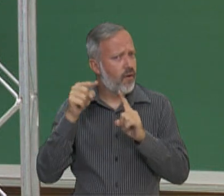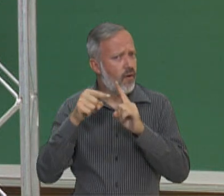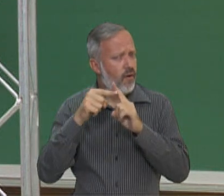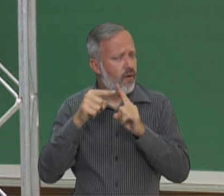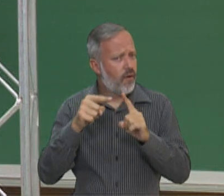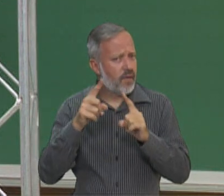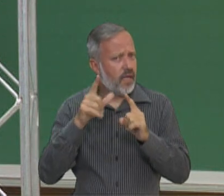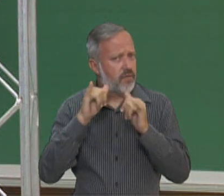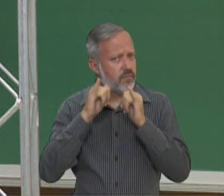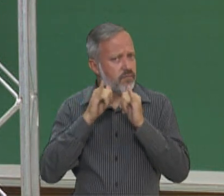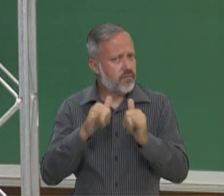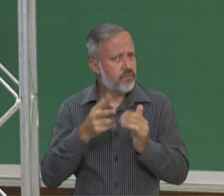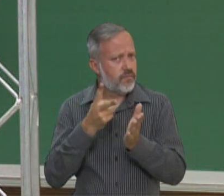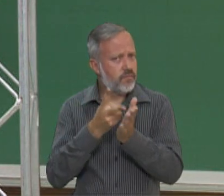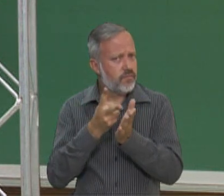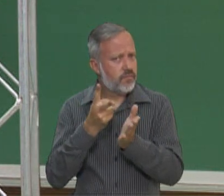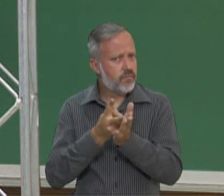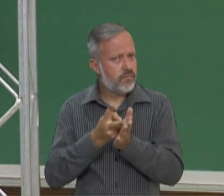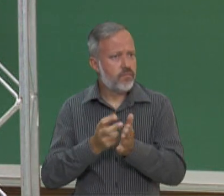ela informe.